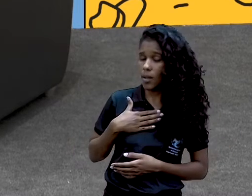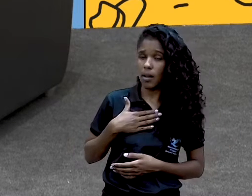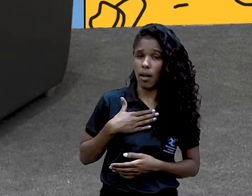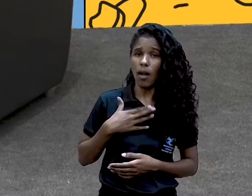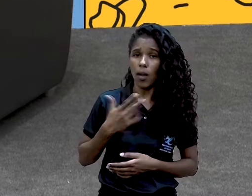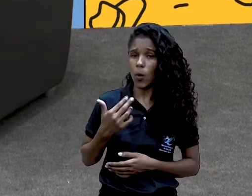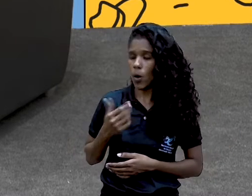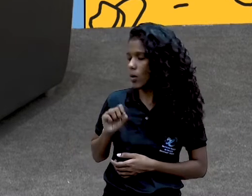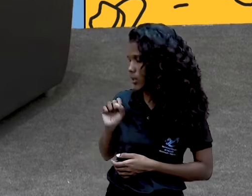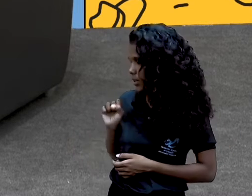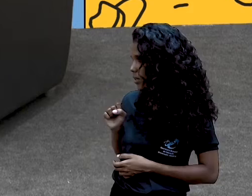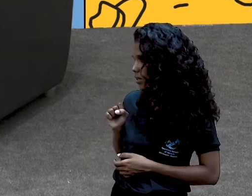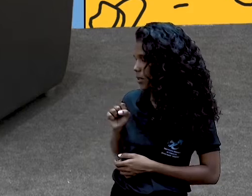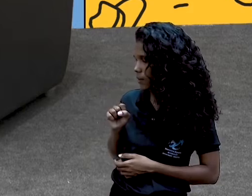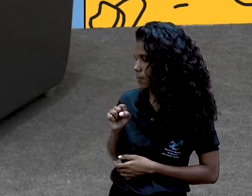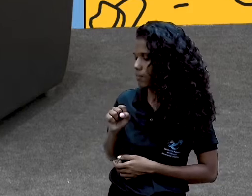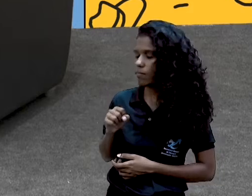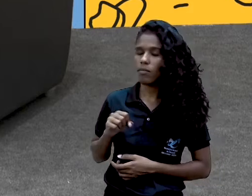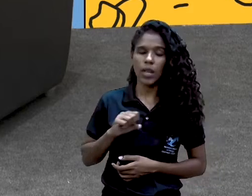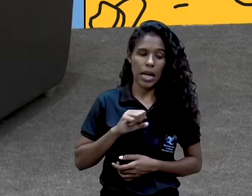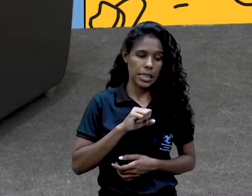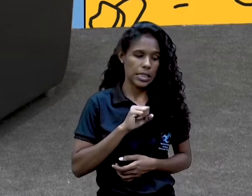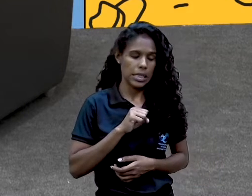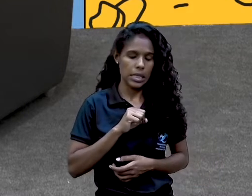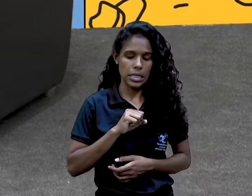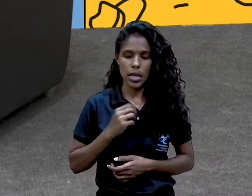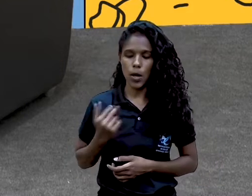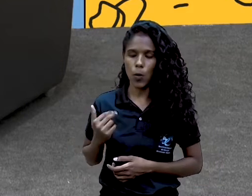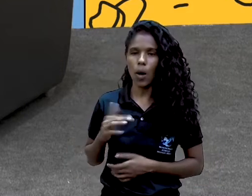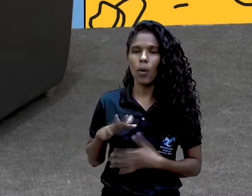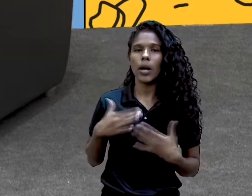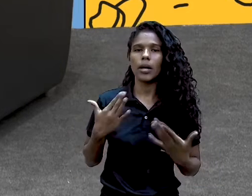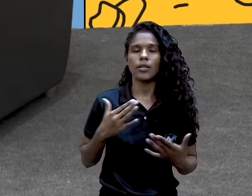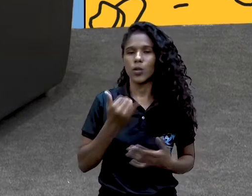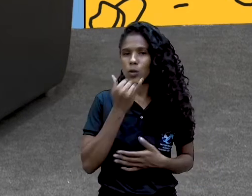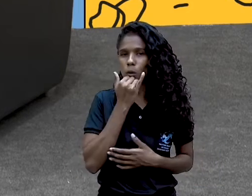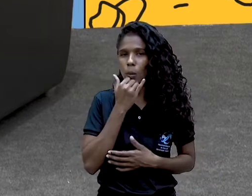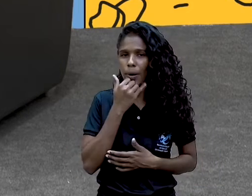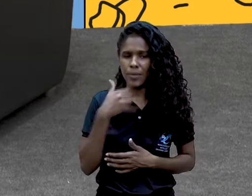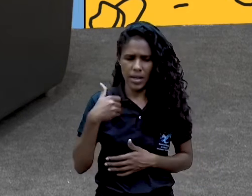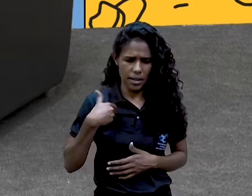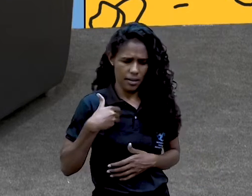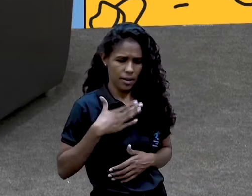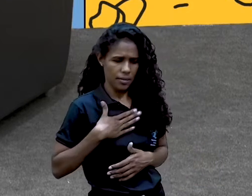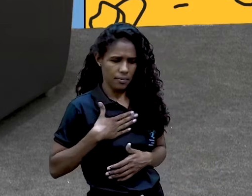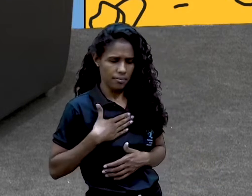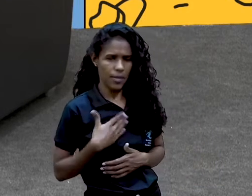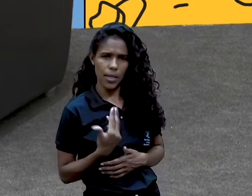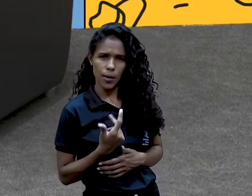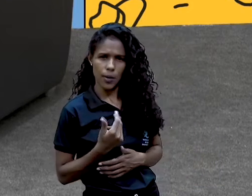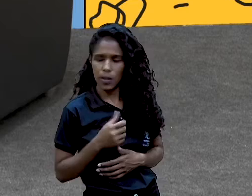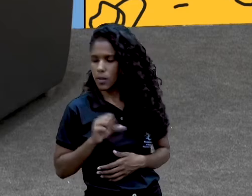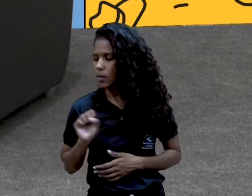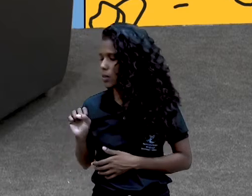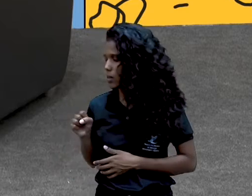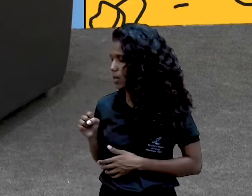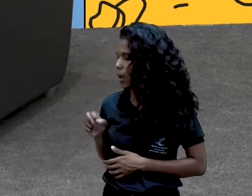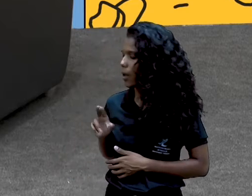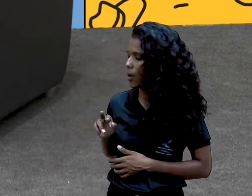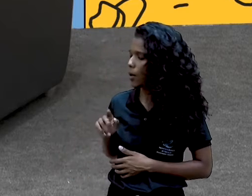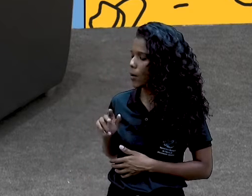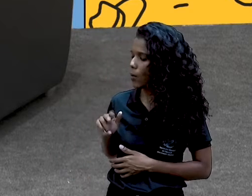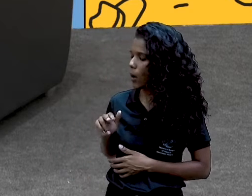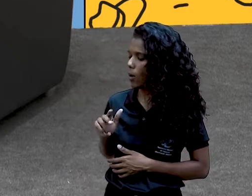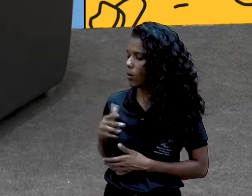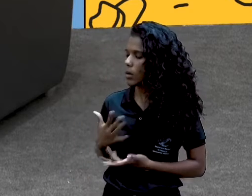de empreendedorismo, como que o mundo seria melhor? Outro menino, esse é o menino, o nome dele é William Kankwamba, tem até o filme,